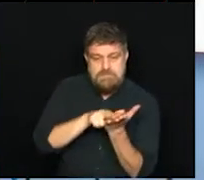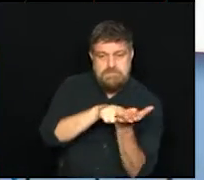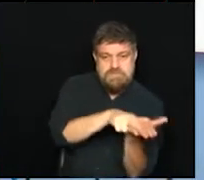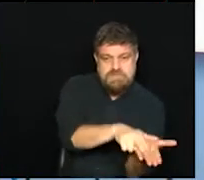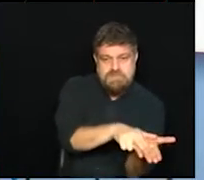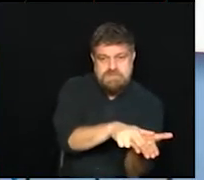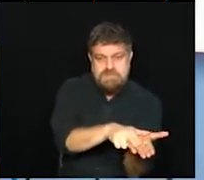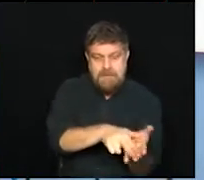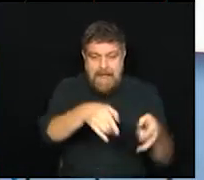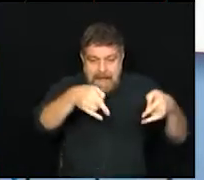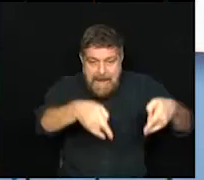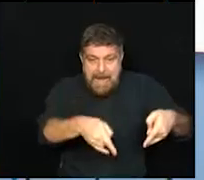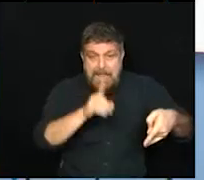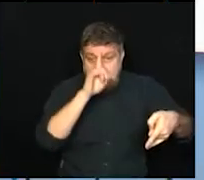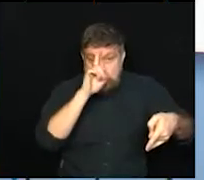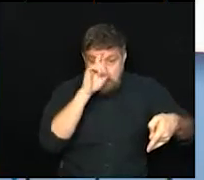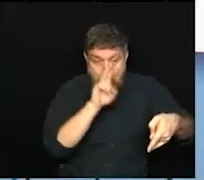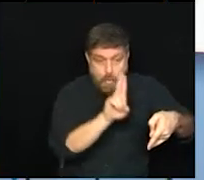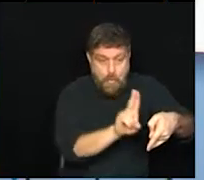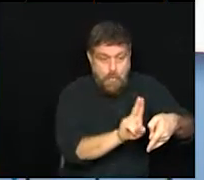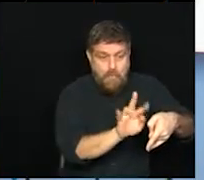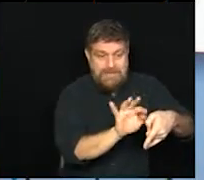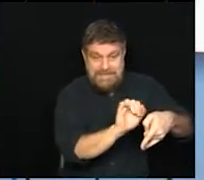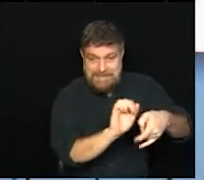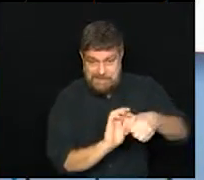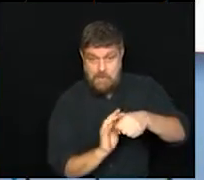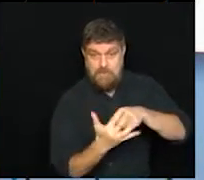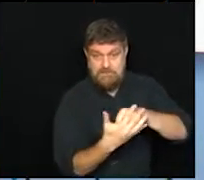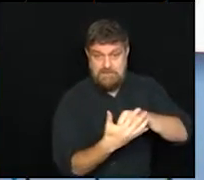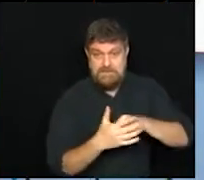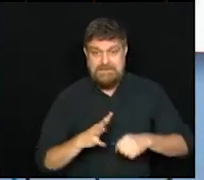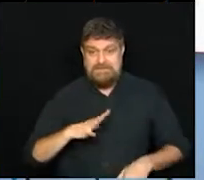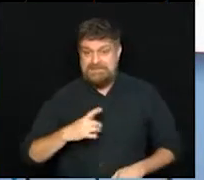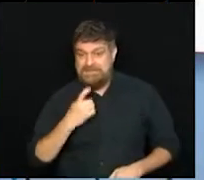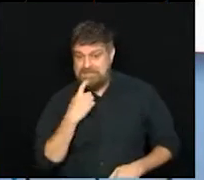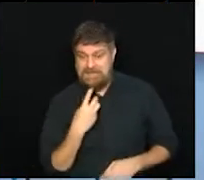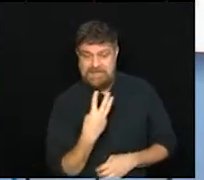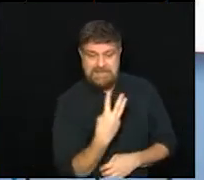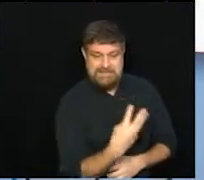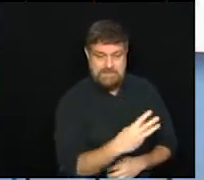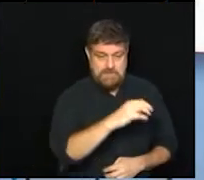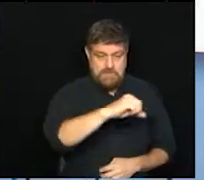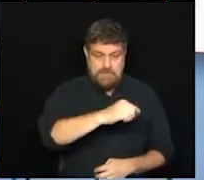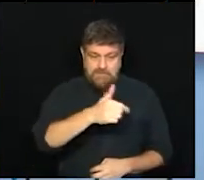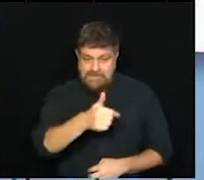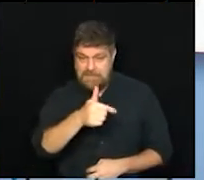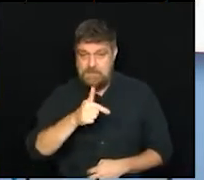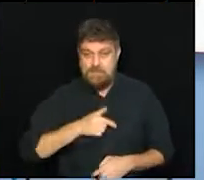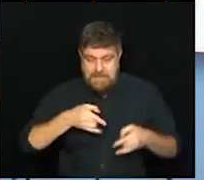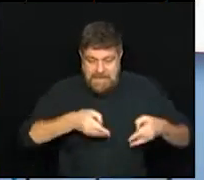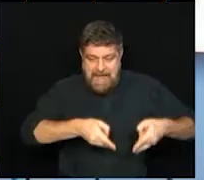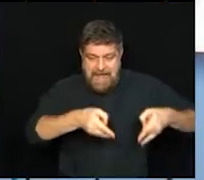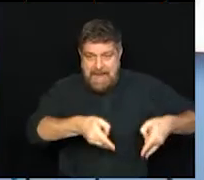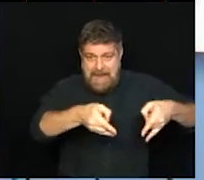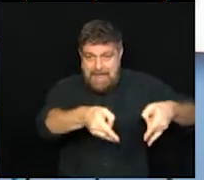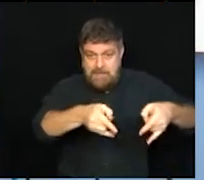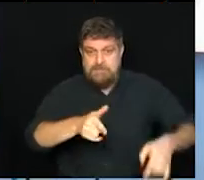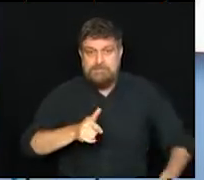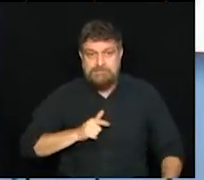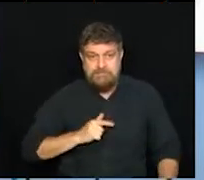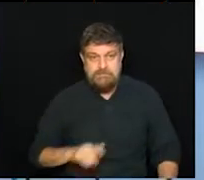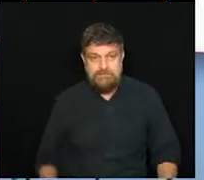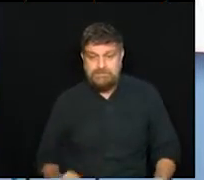internados em leitos de UTI Covid e nós temos na cidade 392 disponíveis e nós